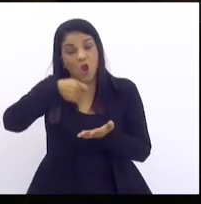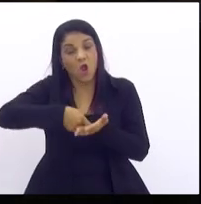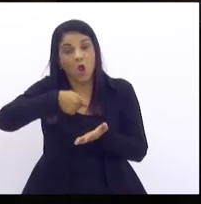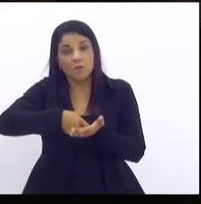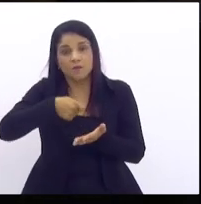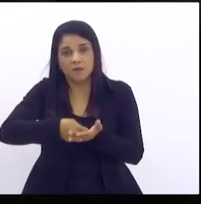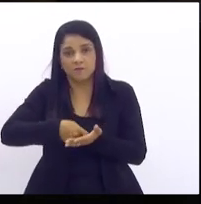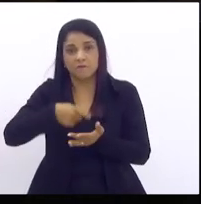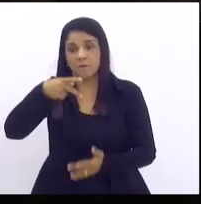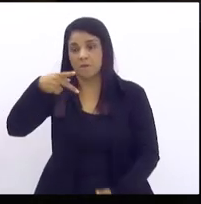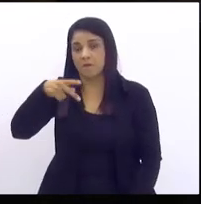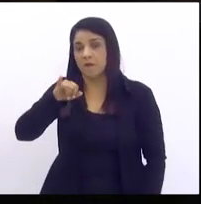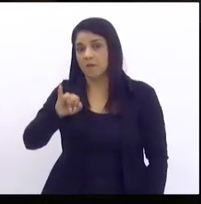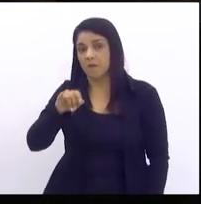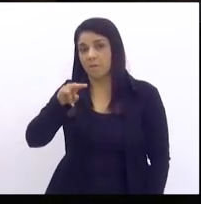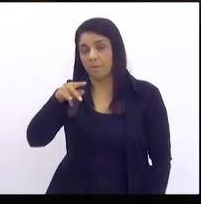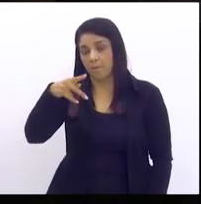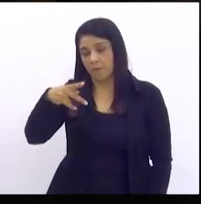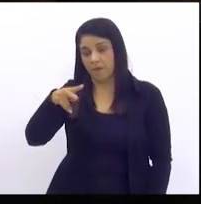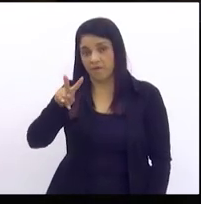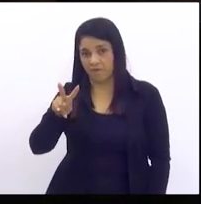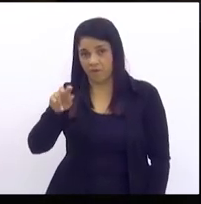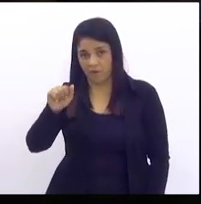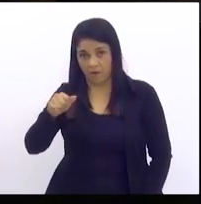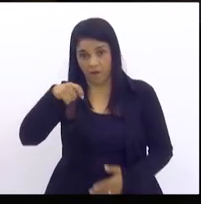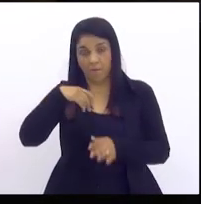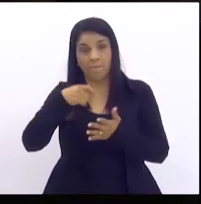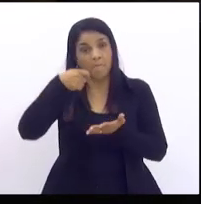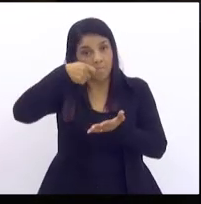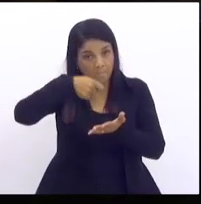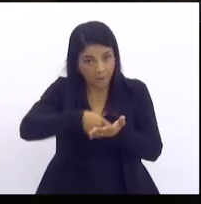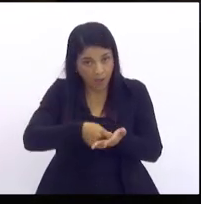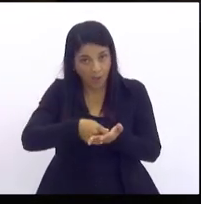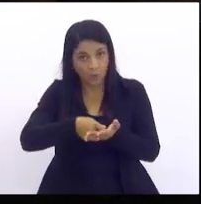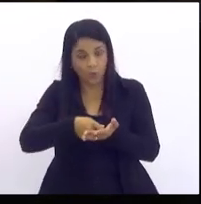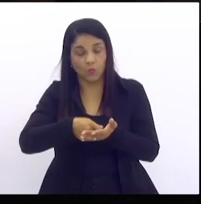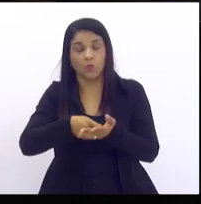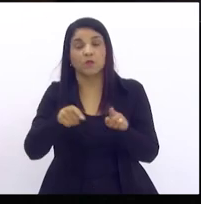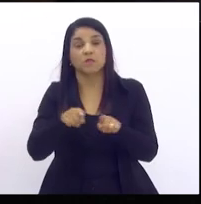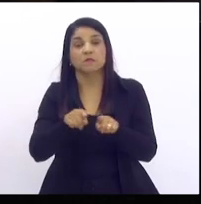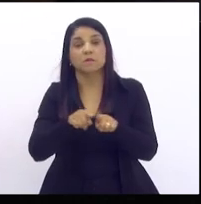pago e as multas pagas. E, ao mesmo tempo,